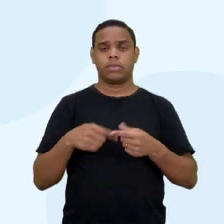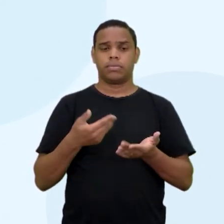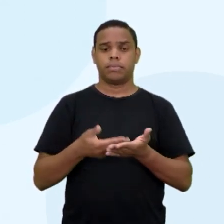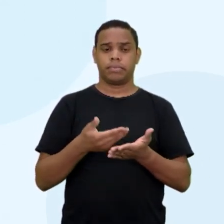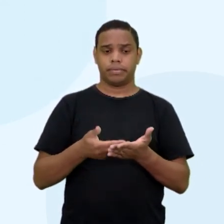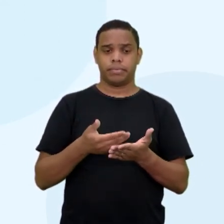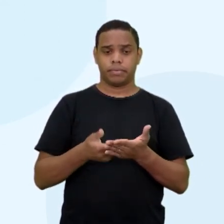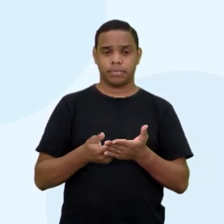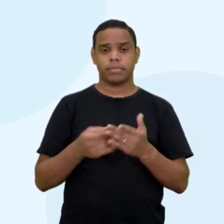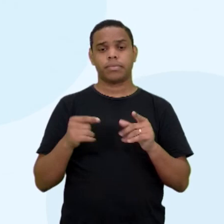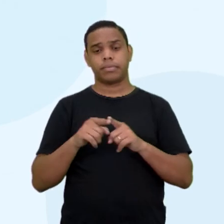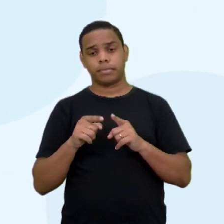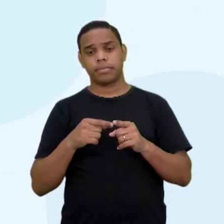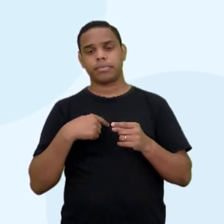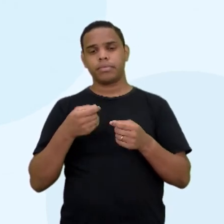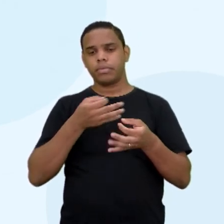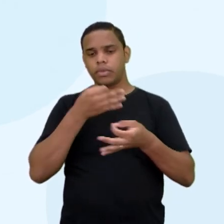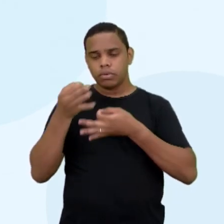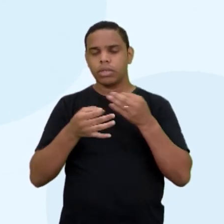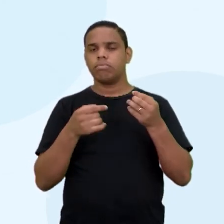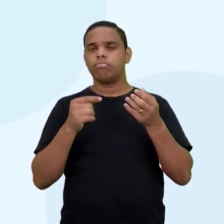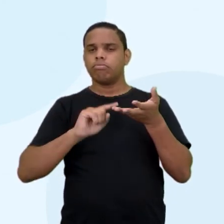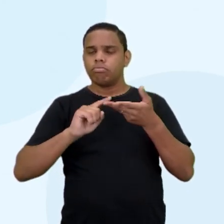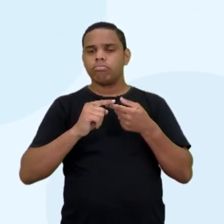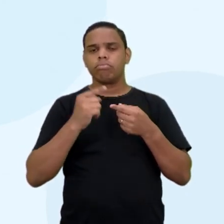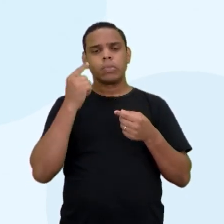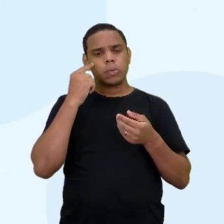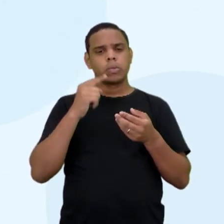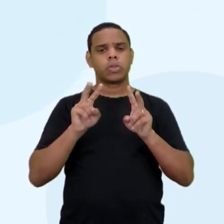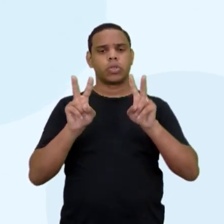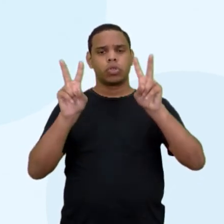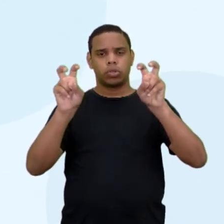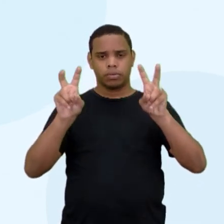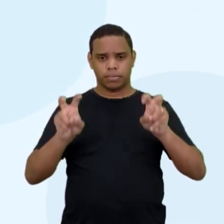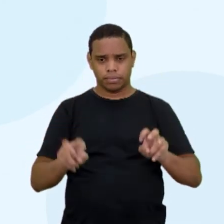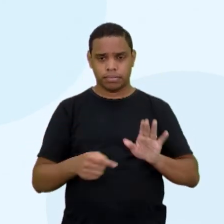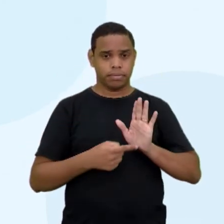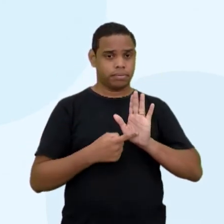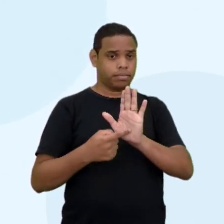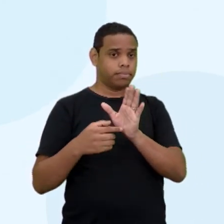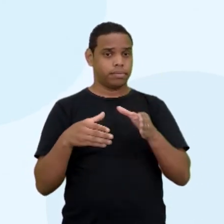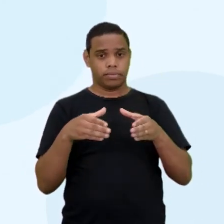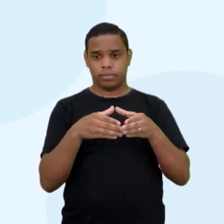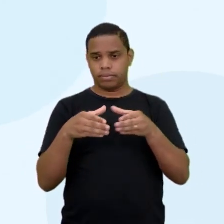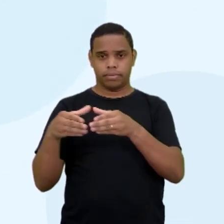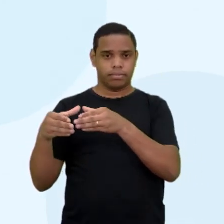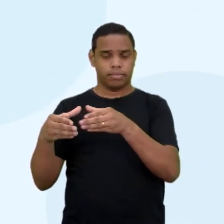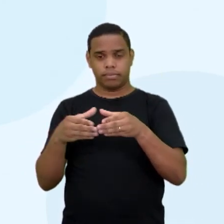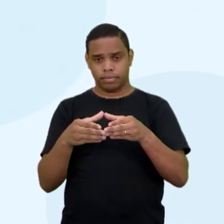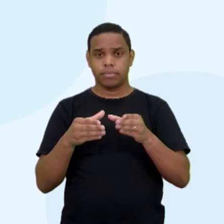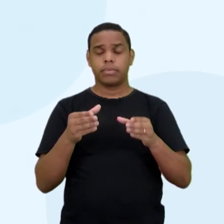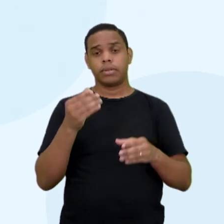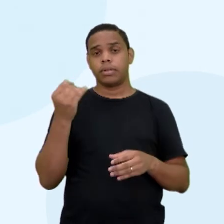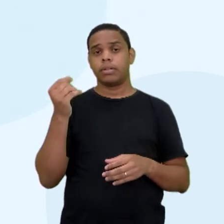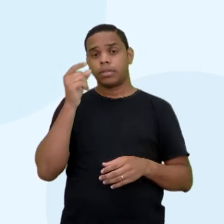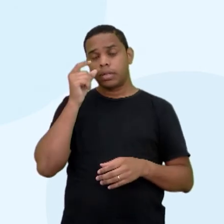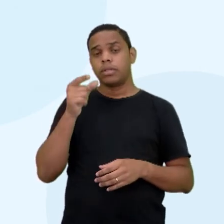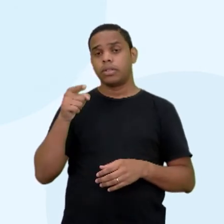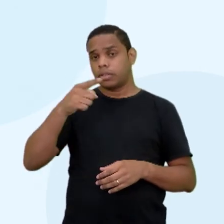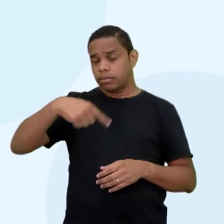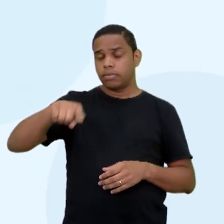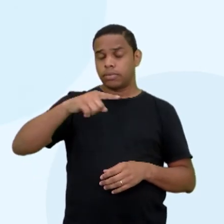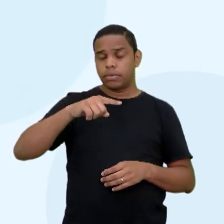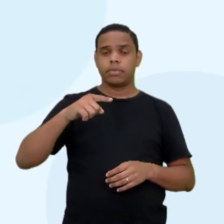aula, assim como observações pertinentes aos temas apresentados pelos grupos. Então é interessante isso aí, façam